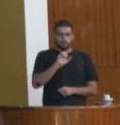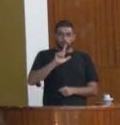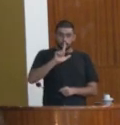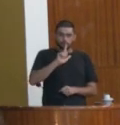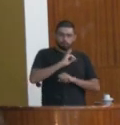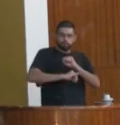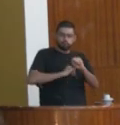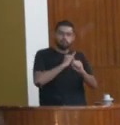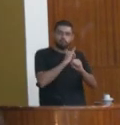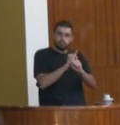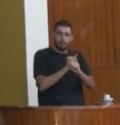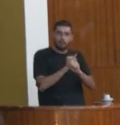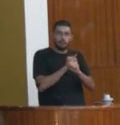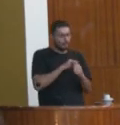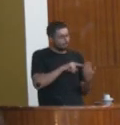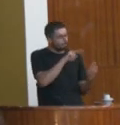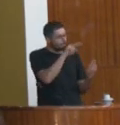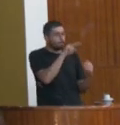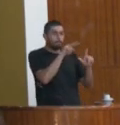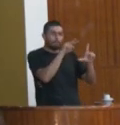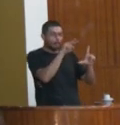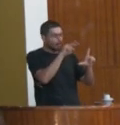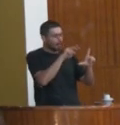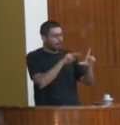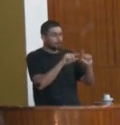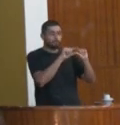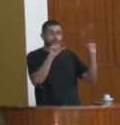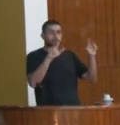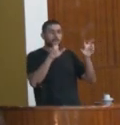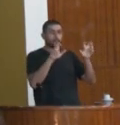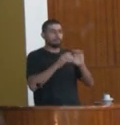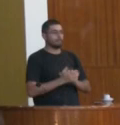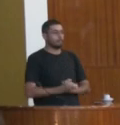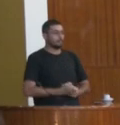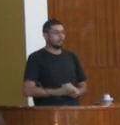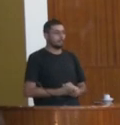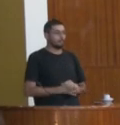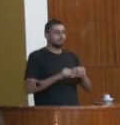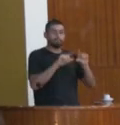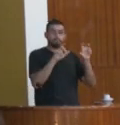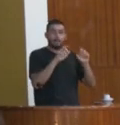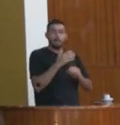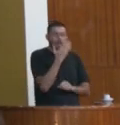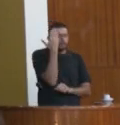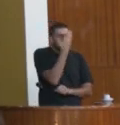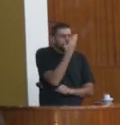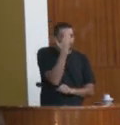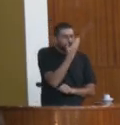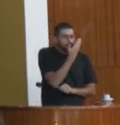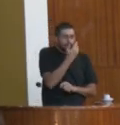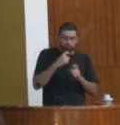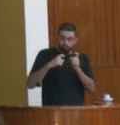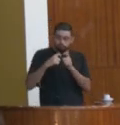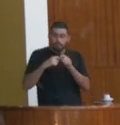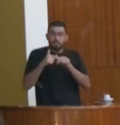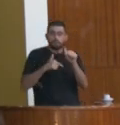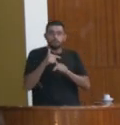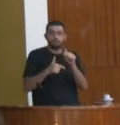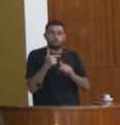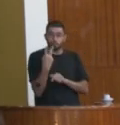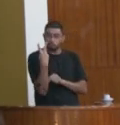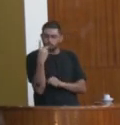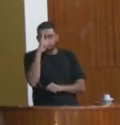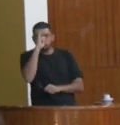do UOL, que era o seguinte, o título: sem enxergar, médico trabalha em dois hospitais e um